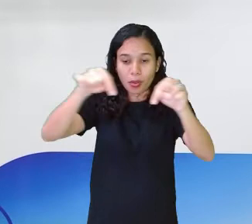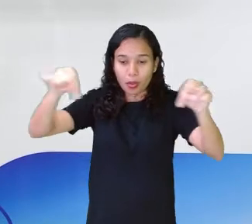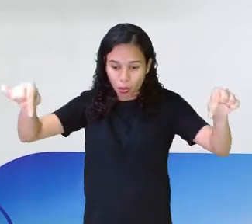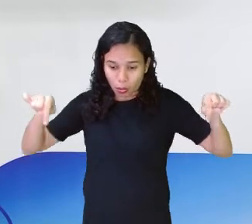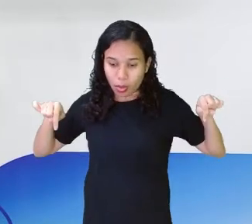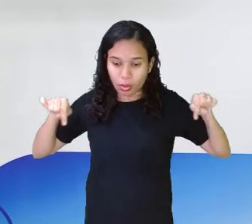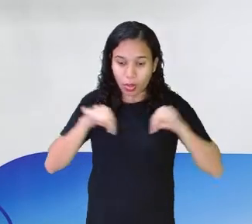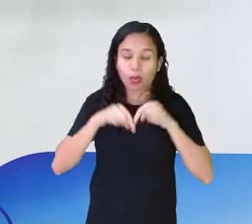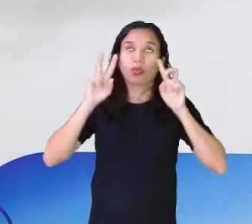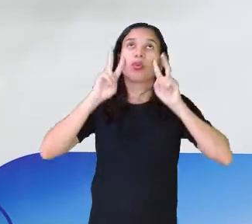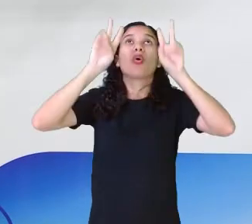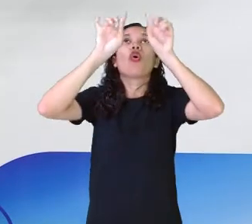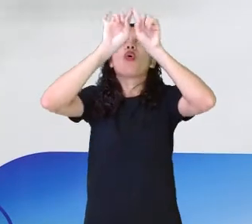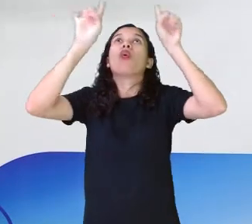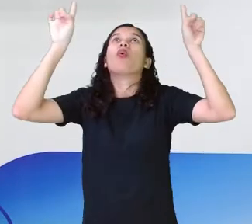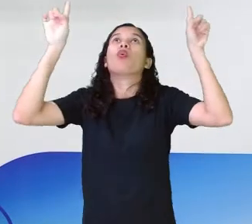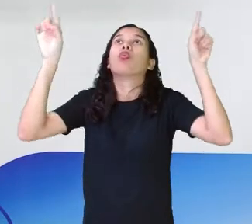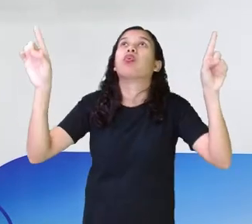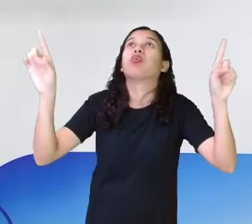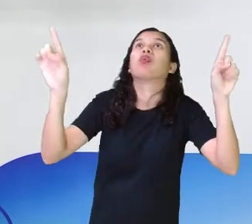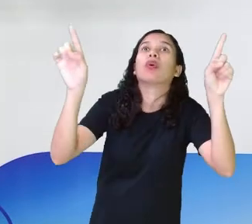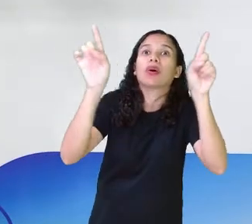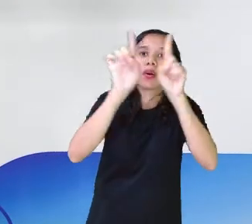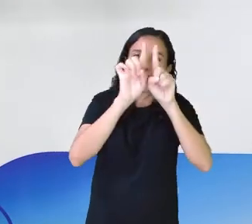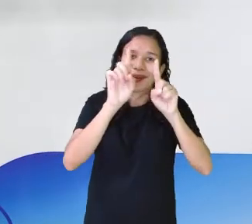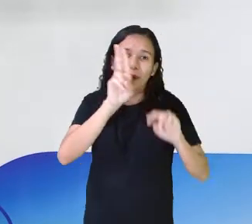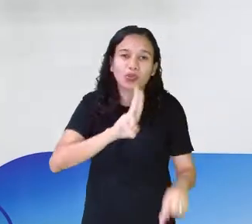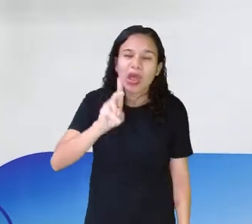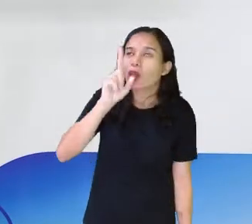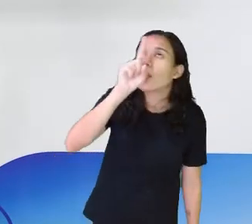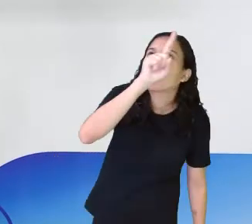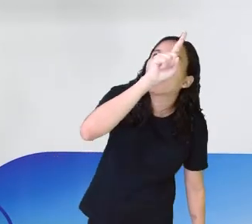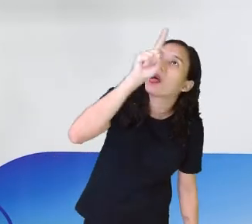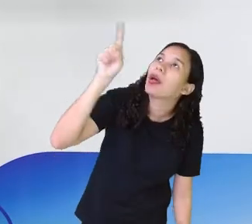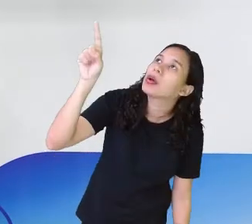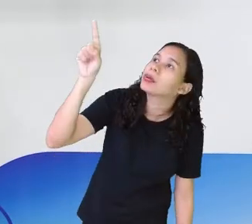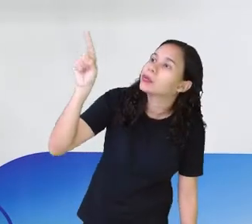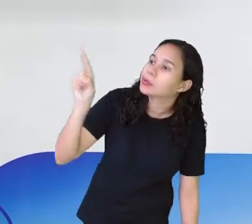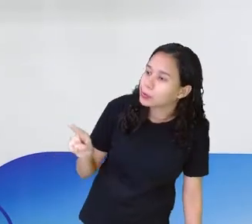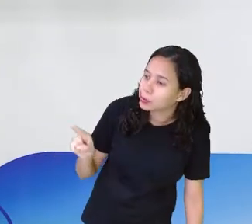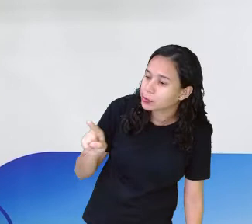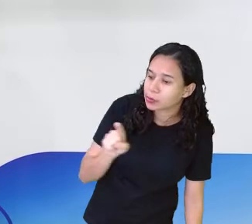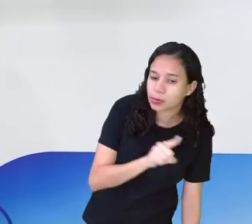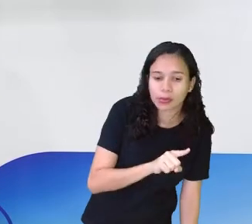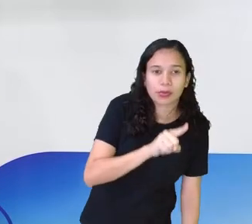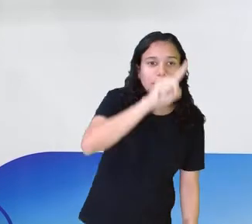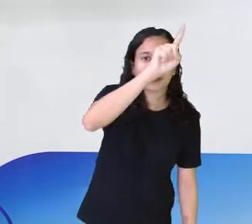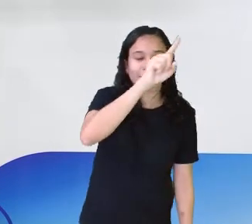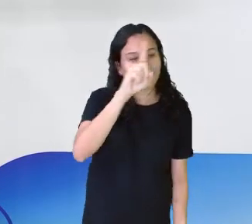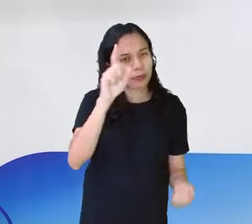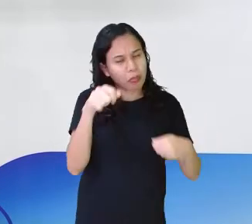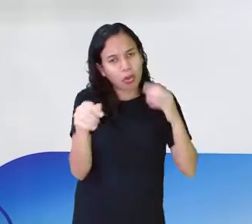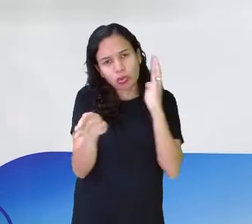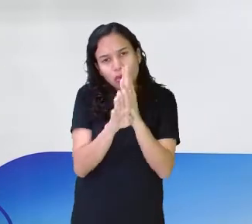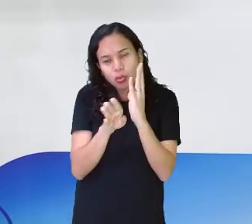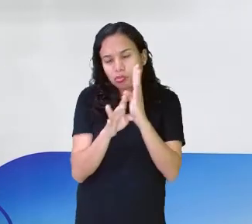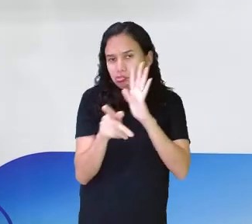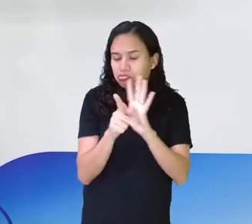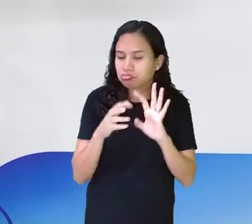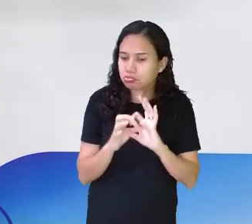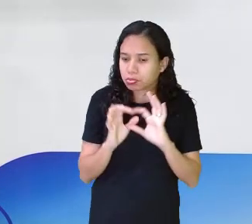no teto. Se você fosse contornar o teto da sua sala, você encontraria um retângulo ou um